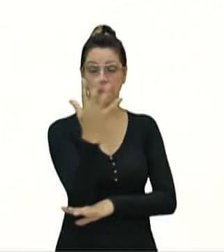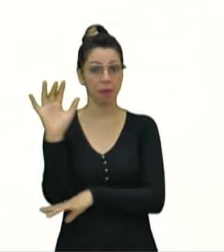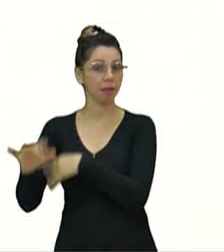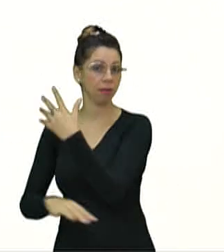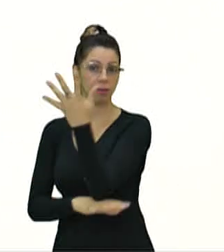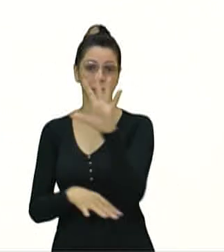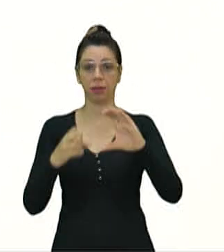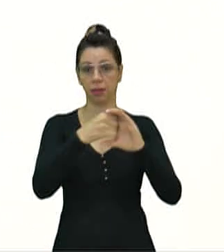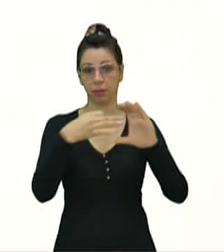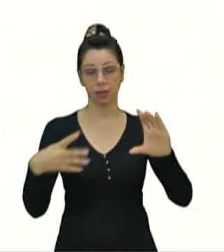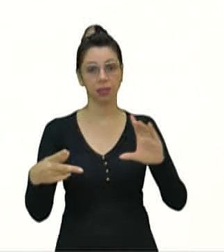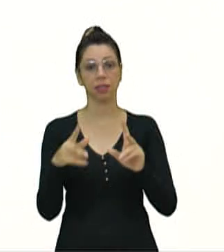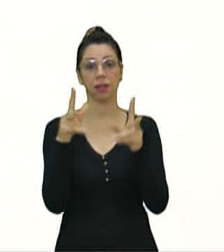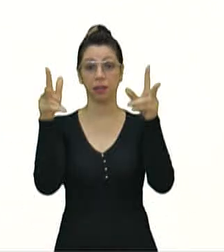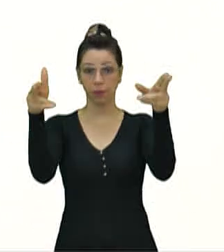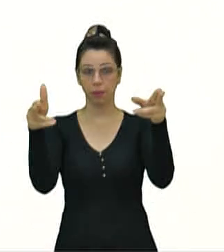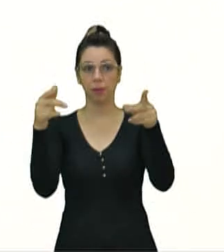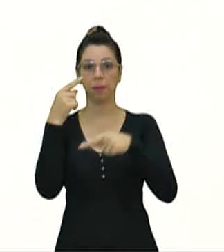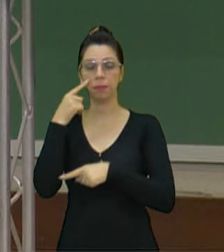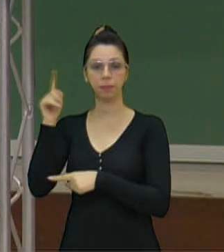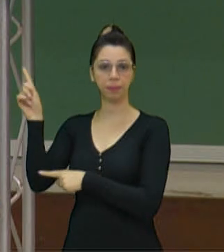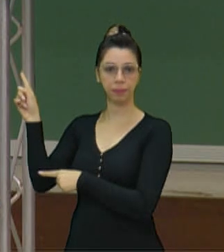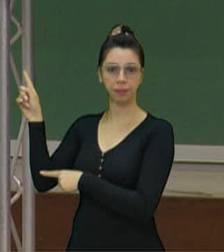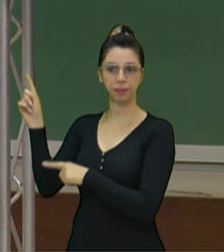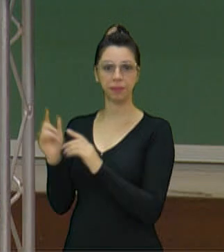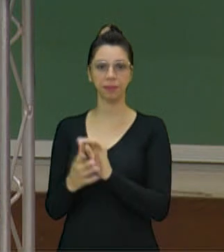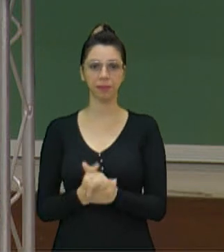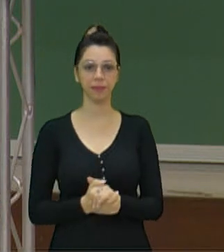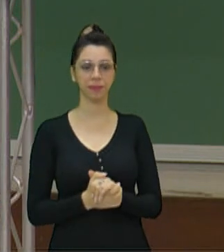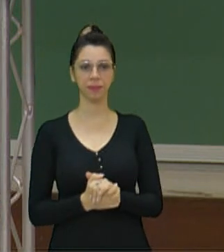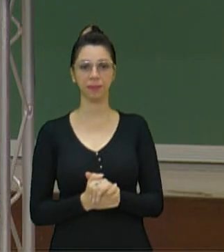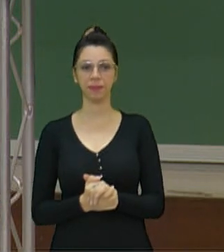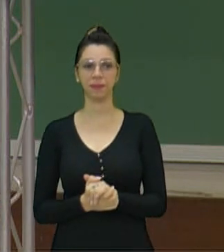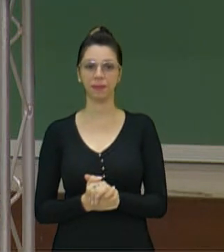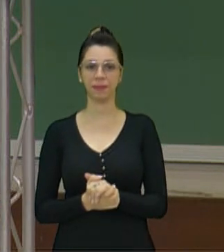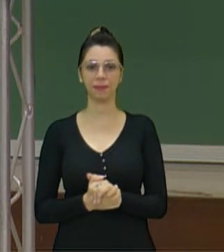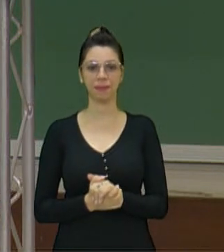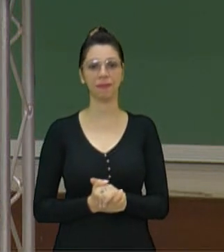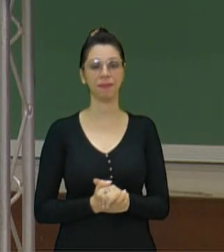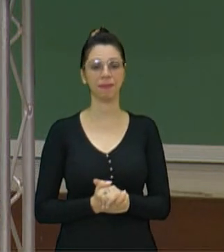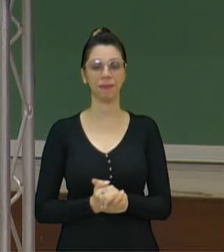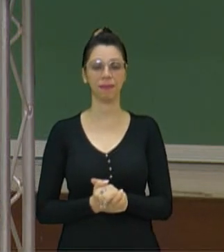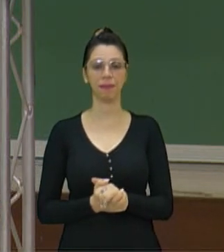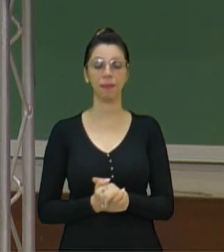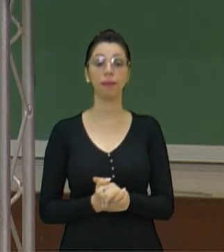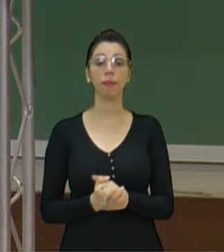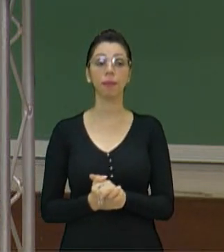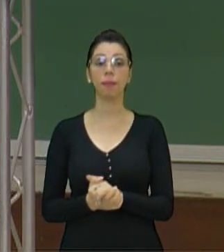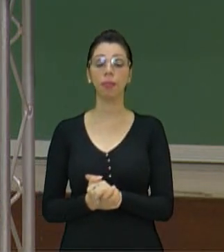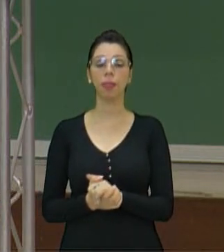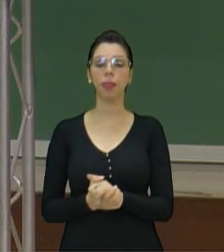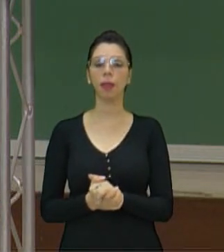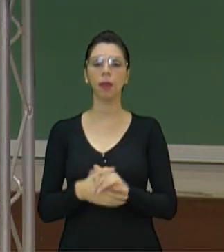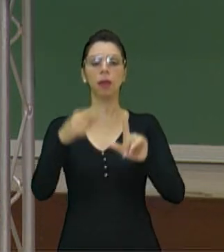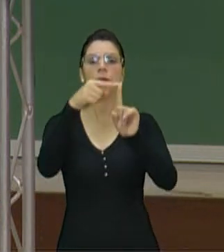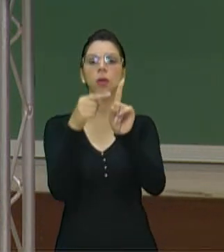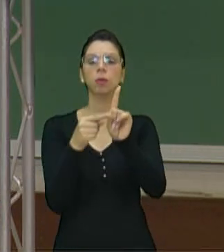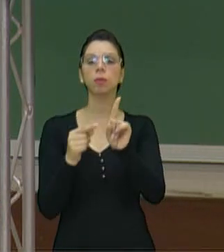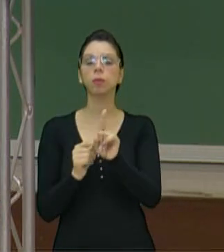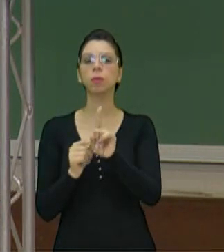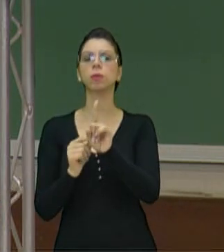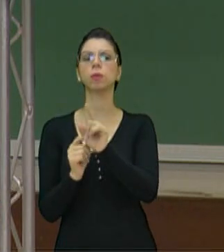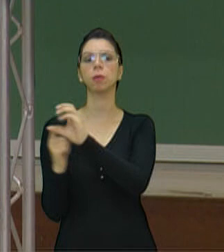sexos na mesma planta e a planta dioico tem sexos separados. E quanto aos tipos de fecundação, também existe